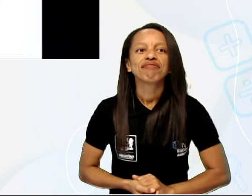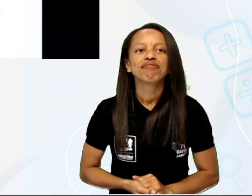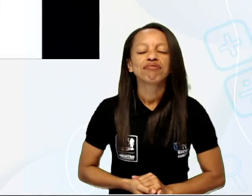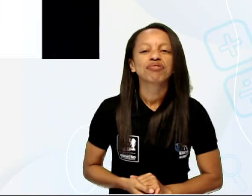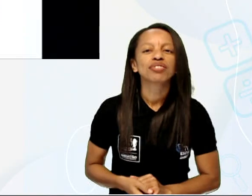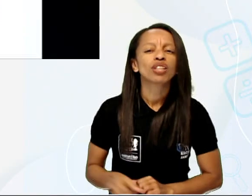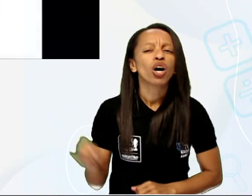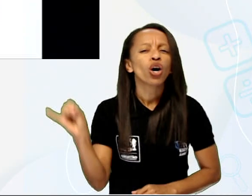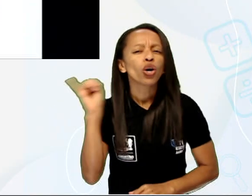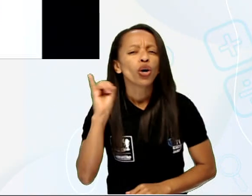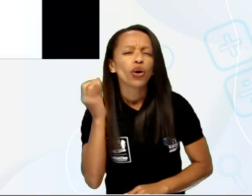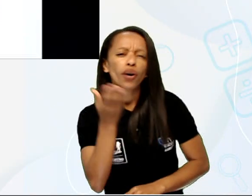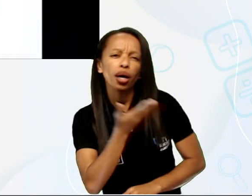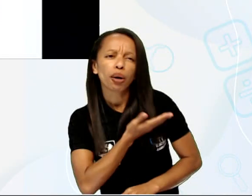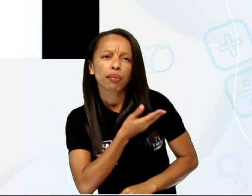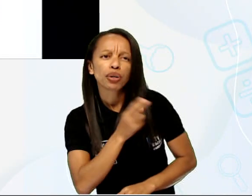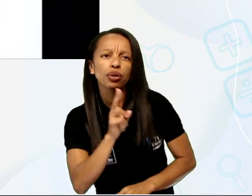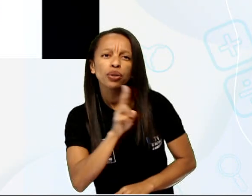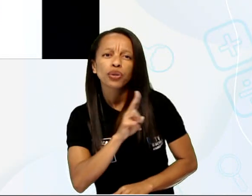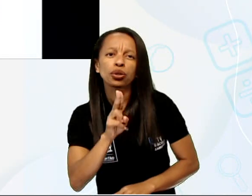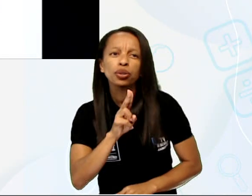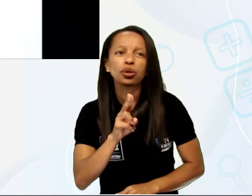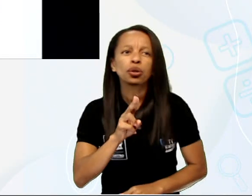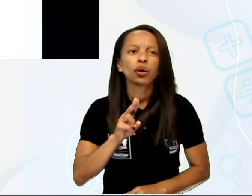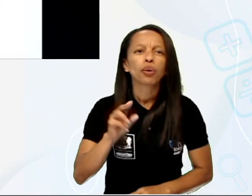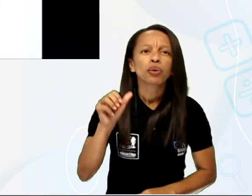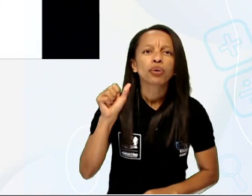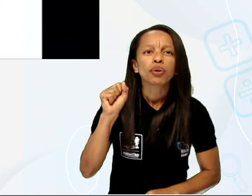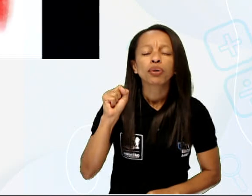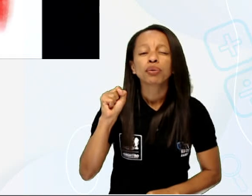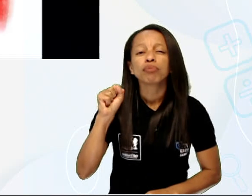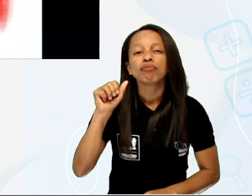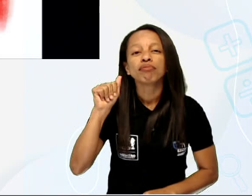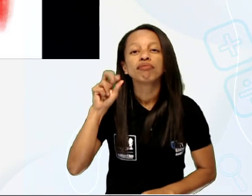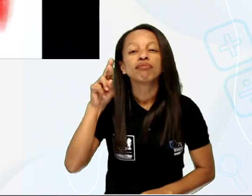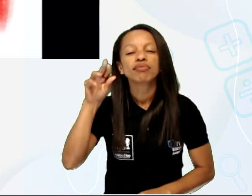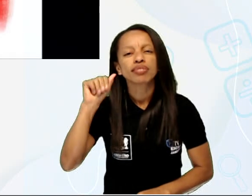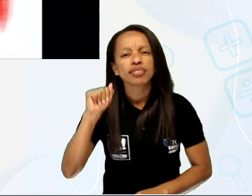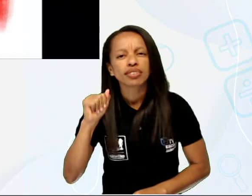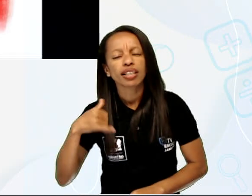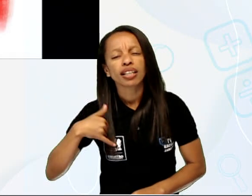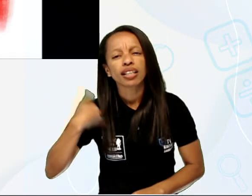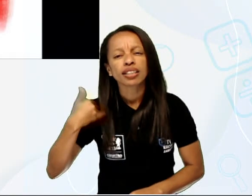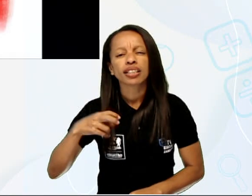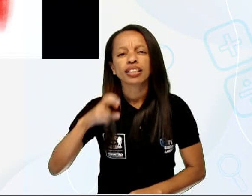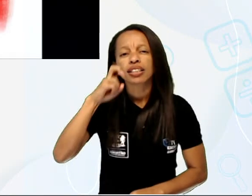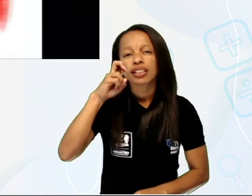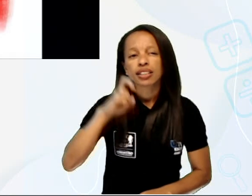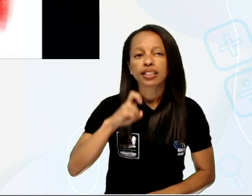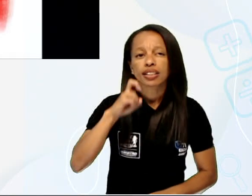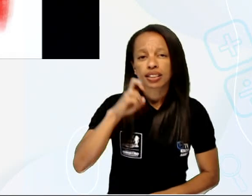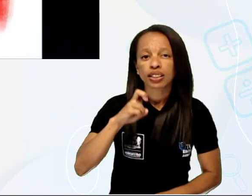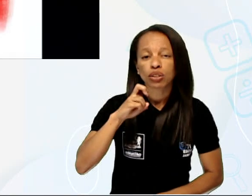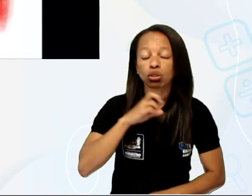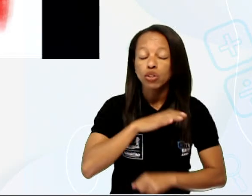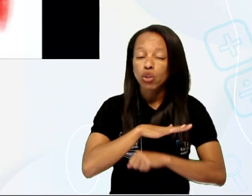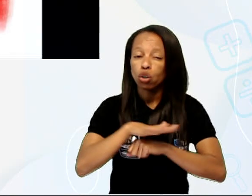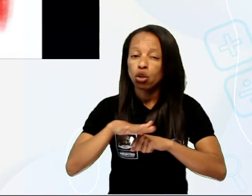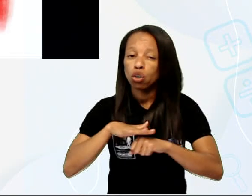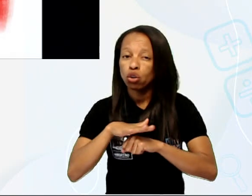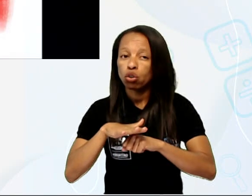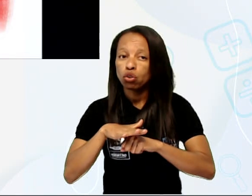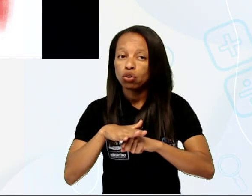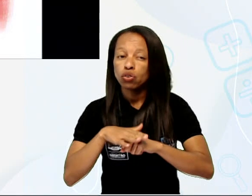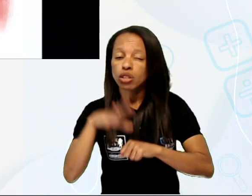Oi, amiguinhos, meu nome é Sara. Tenho 5 anos e vou falar para vocês um pouco do que